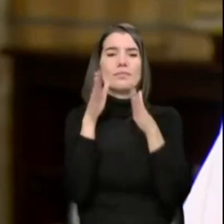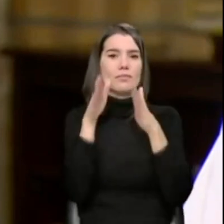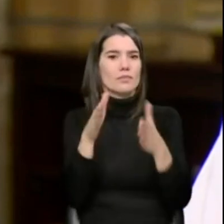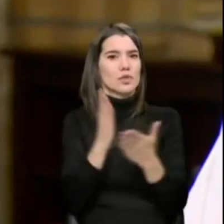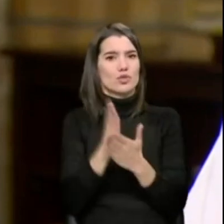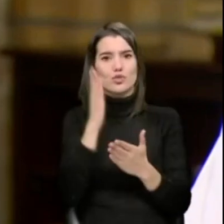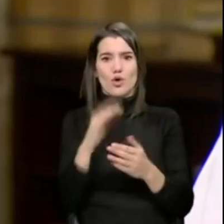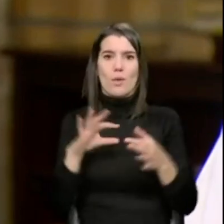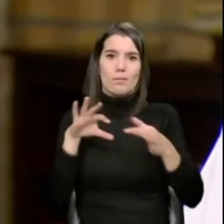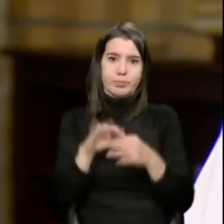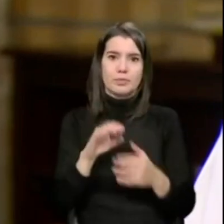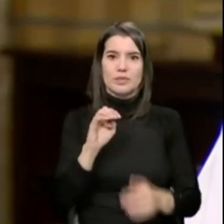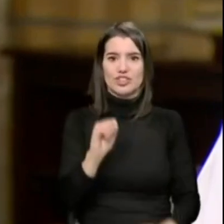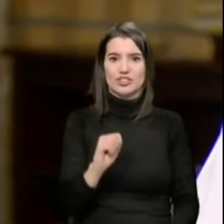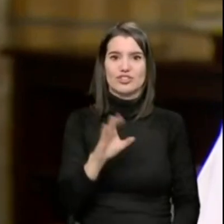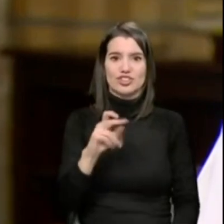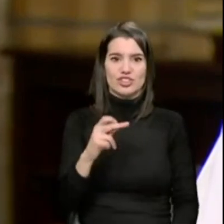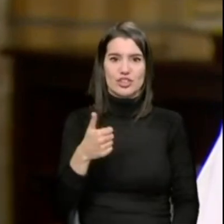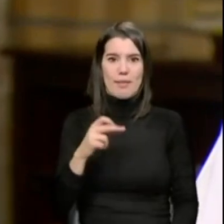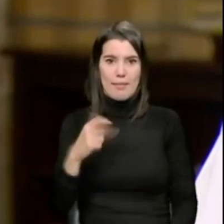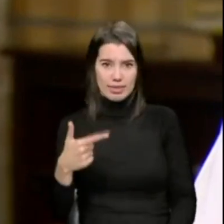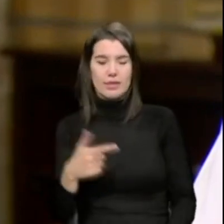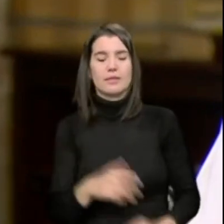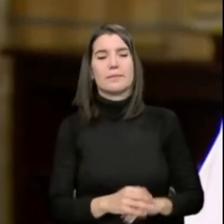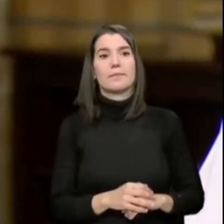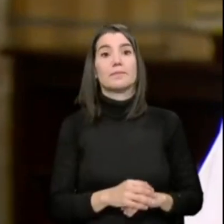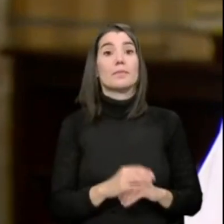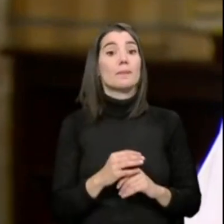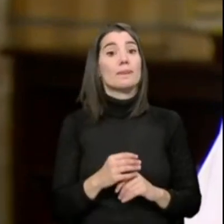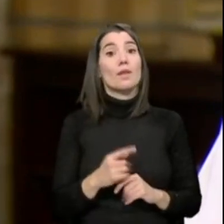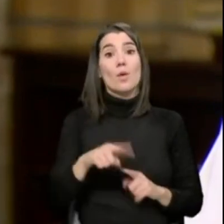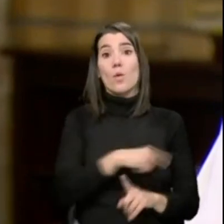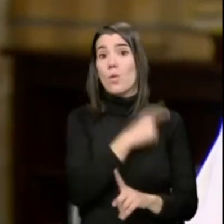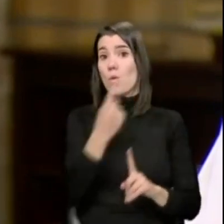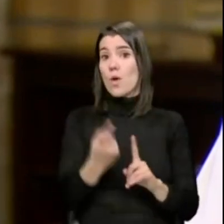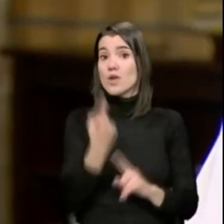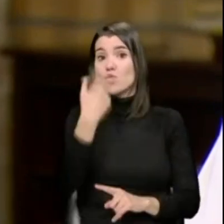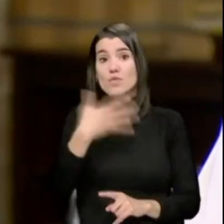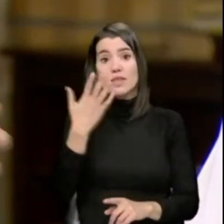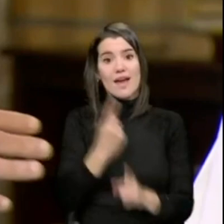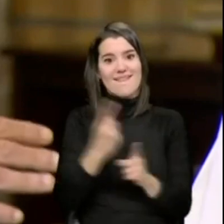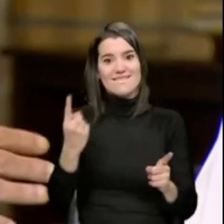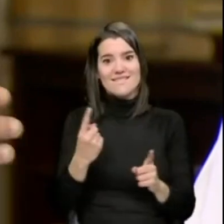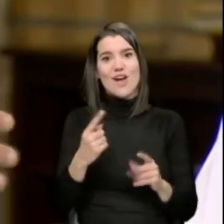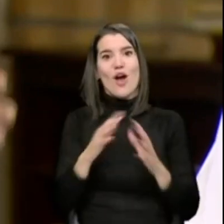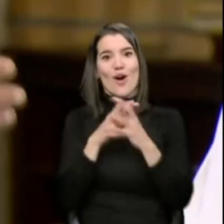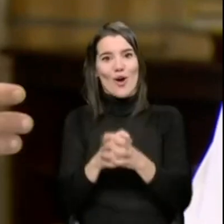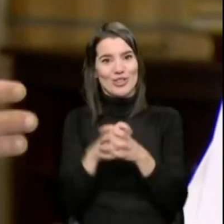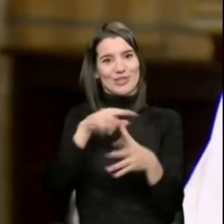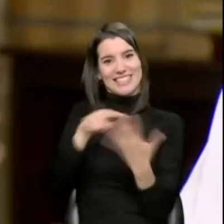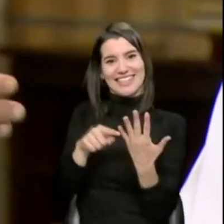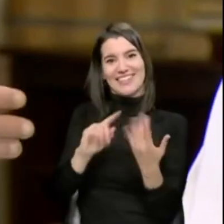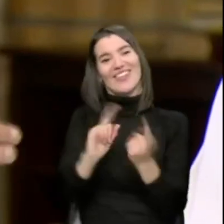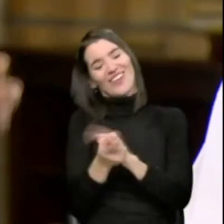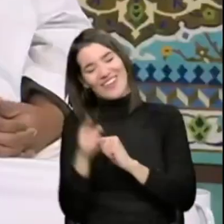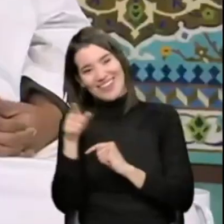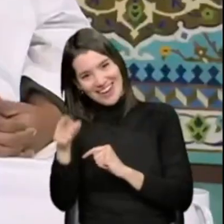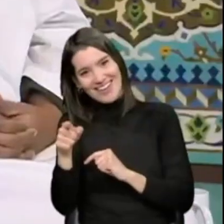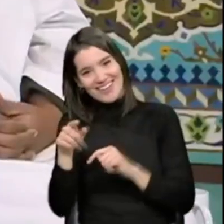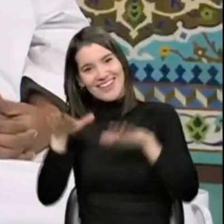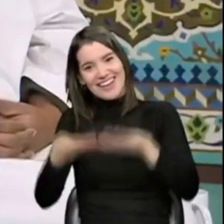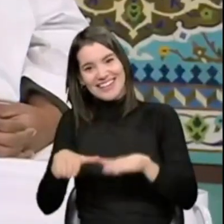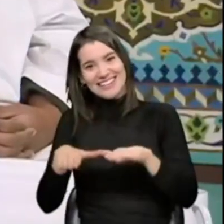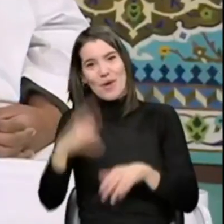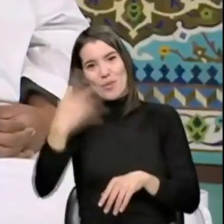só ao Shabat, e na verdade só temos um dia durante o ano em que temos 5 orações, ao contrário do Islão, que tem 5 orações